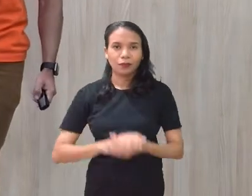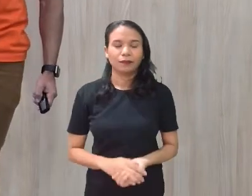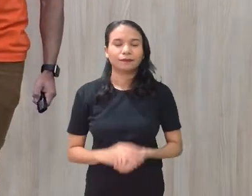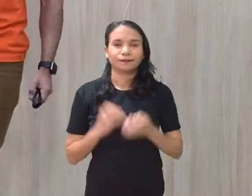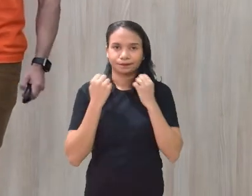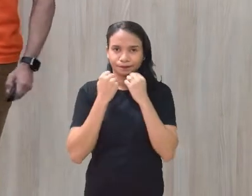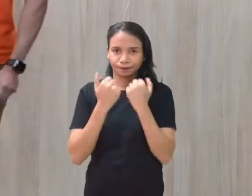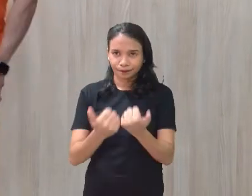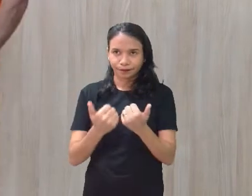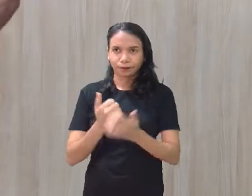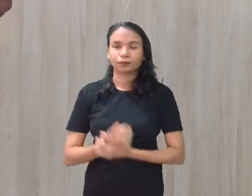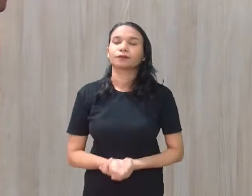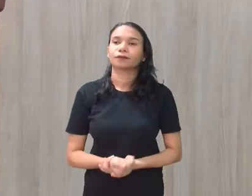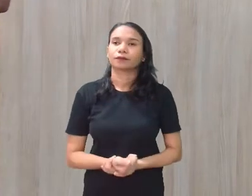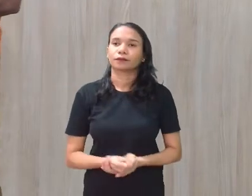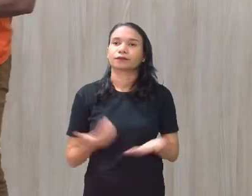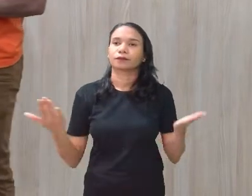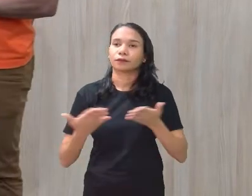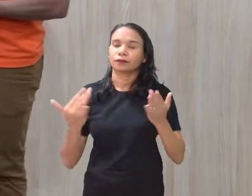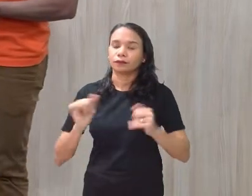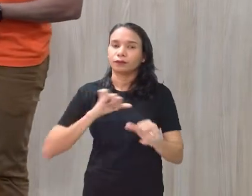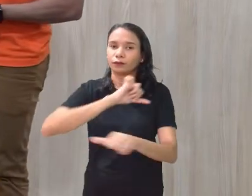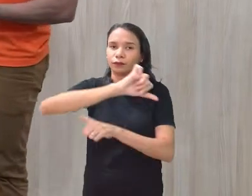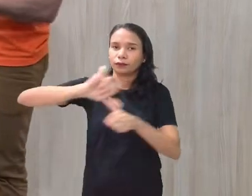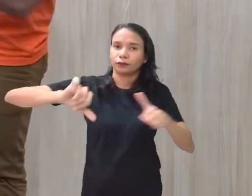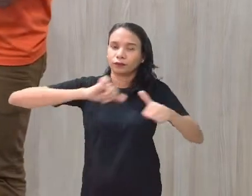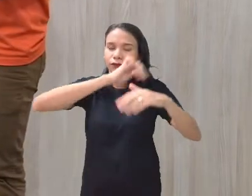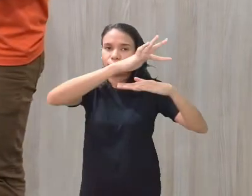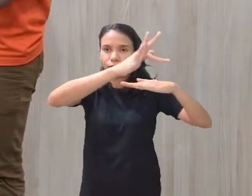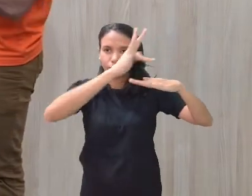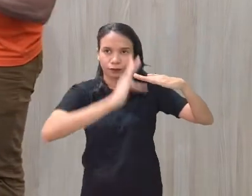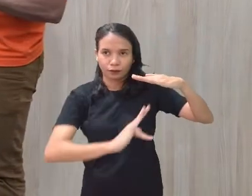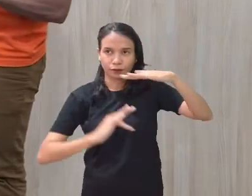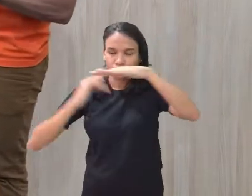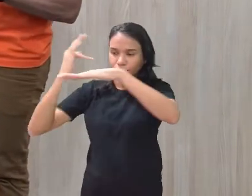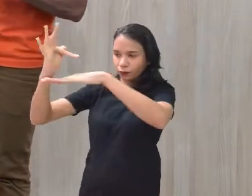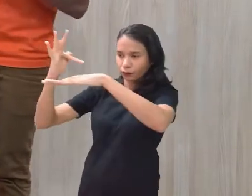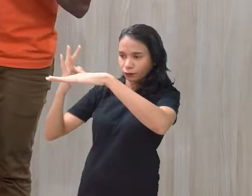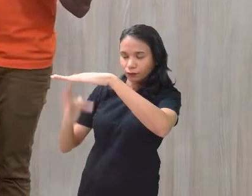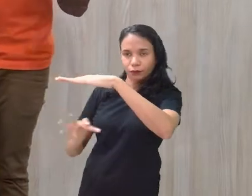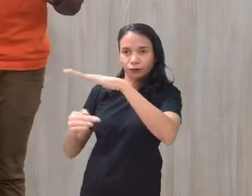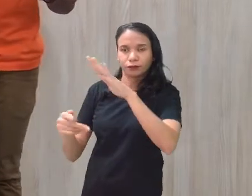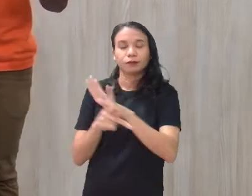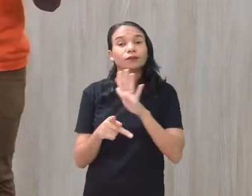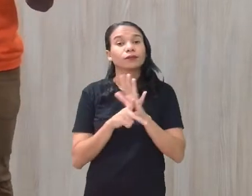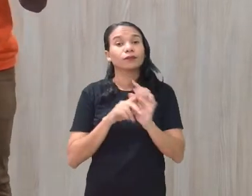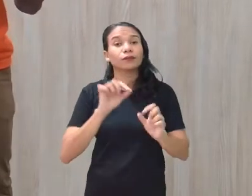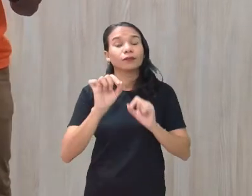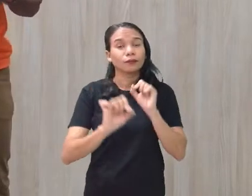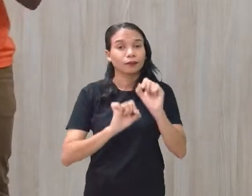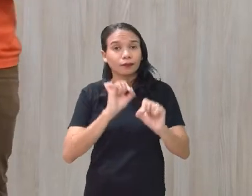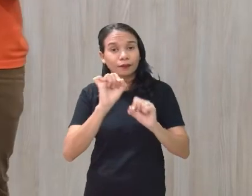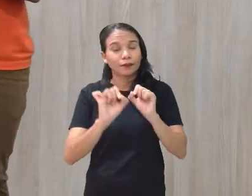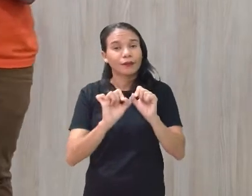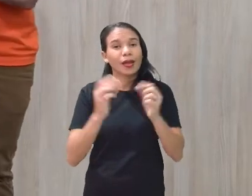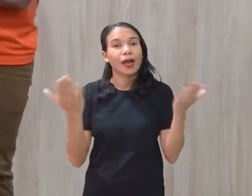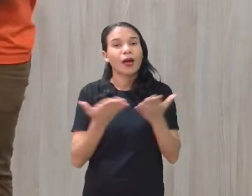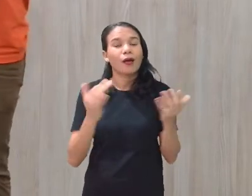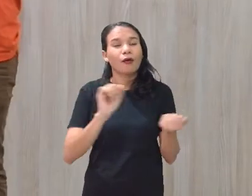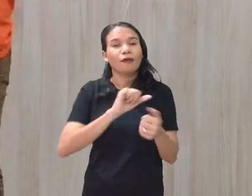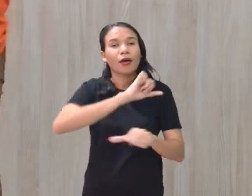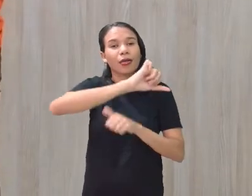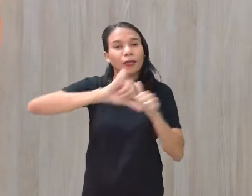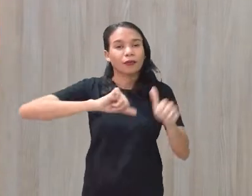tá joia? Então, vamos transformar agora essas frações decimais, certo? Em um